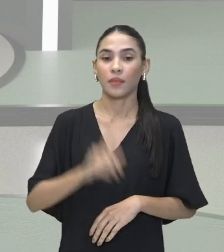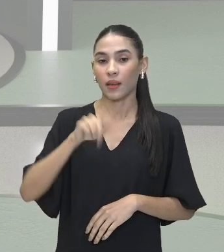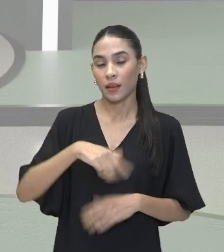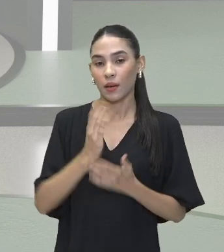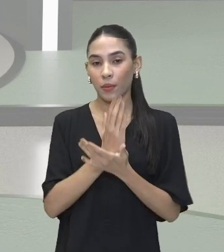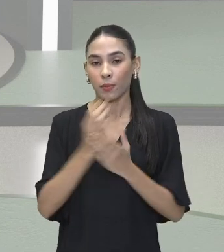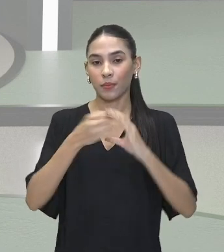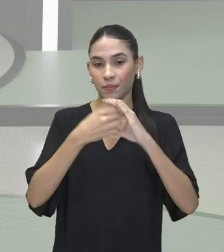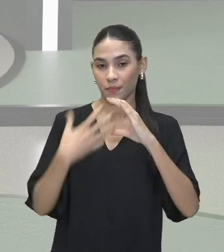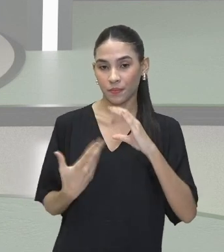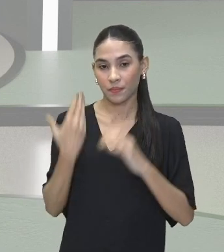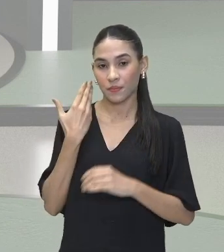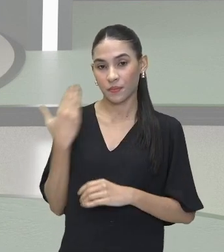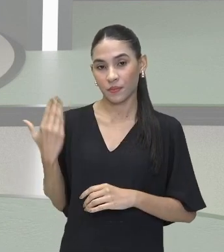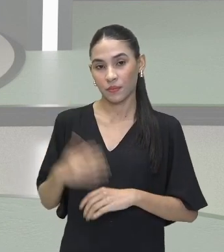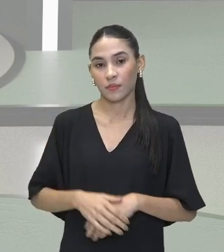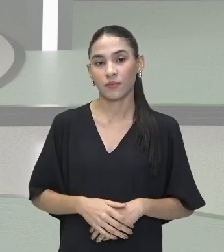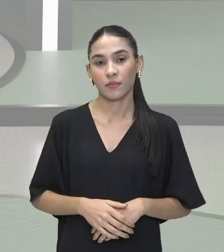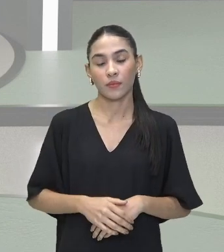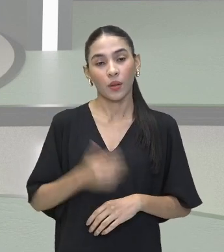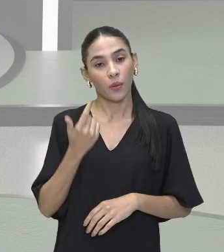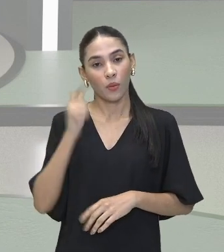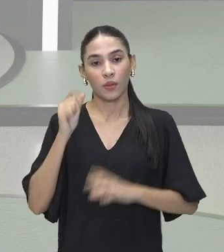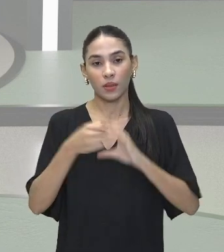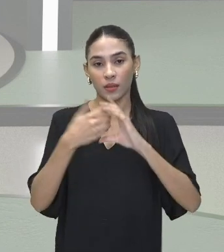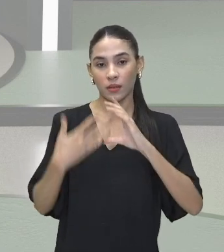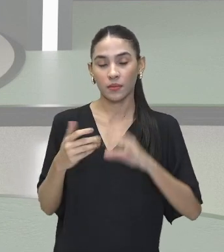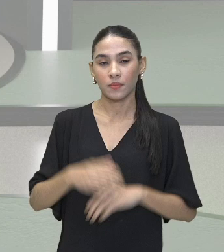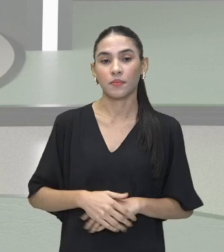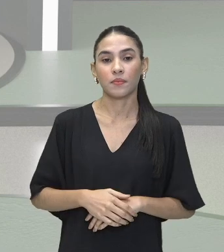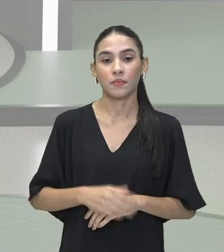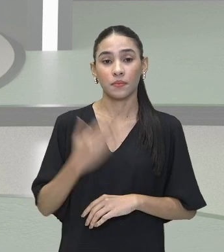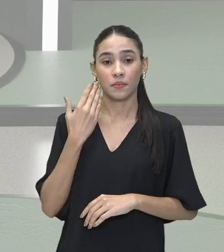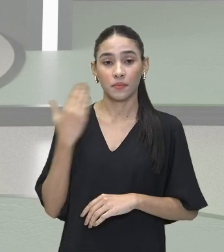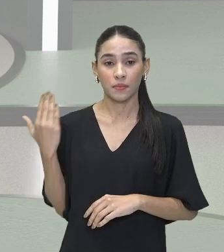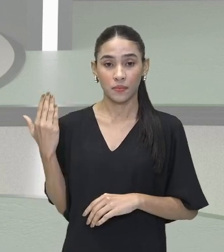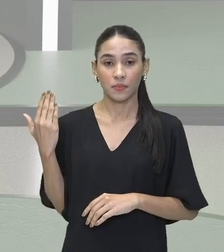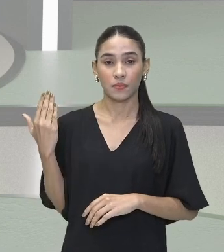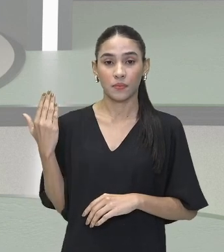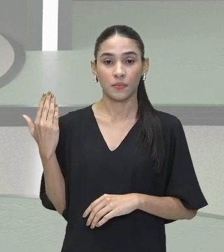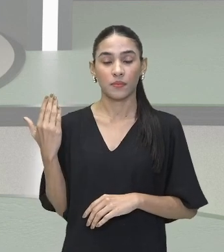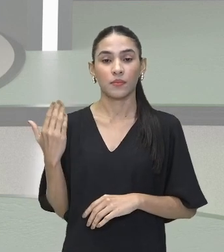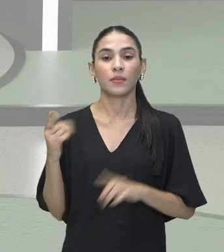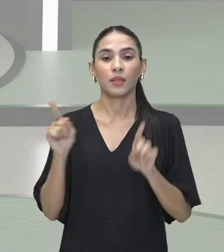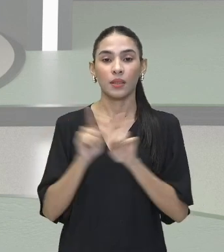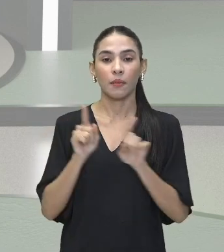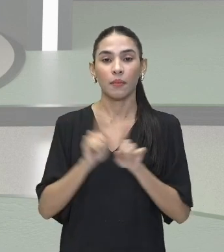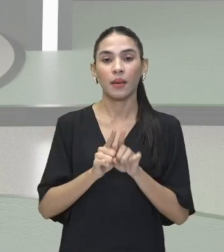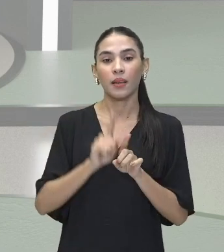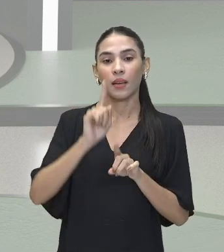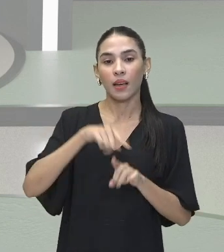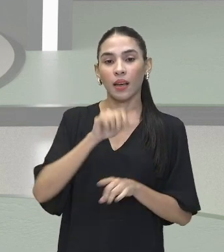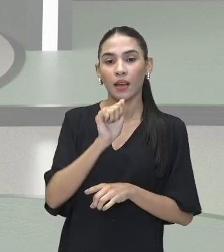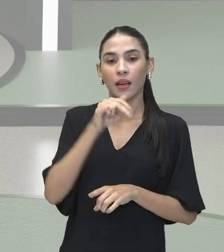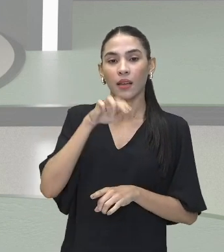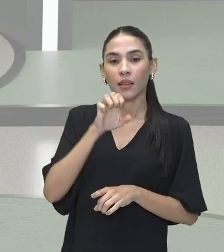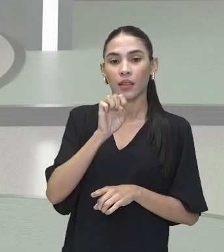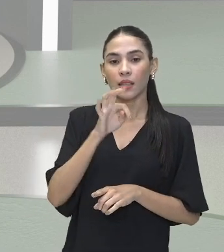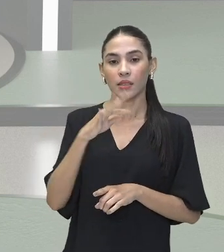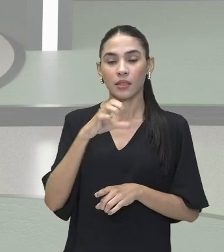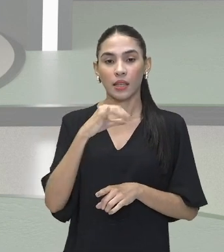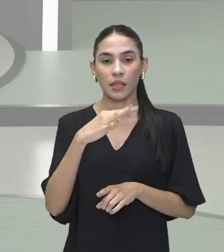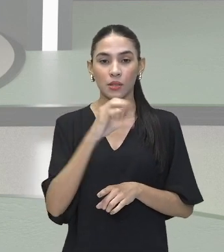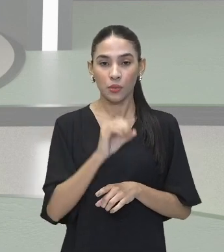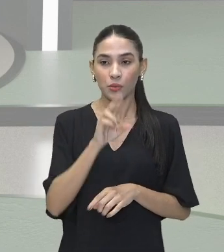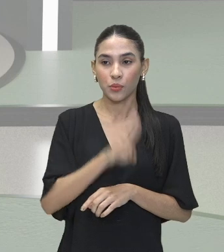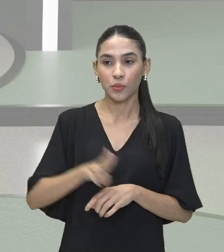algumas características. Aí, outra característica, o ciclopropano e o ciclopentano, eles são analgésicos usados em cirurgias,